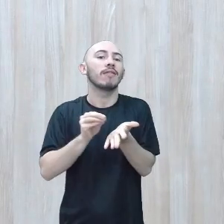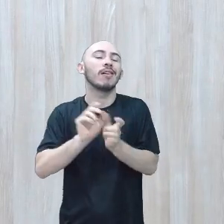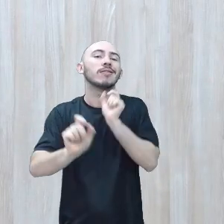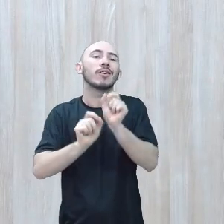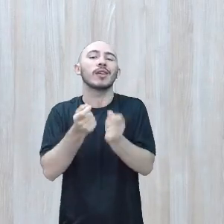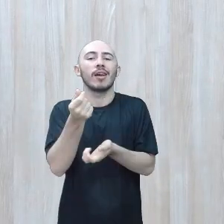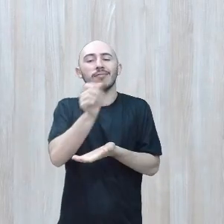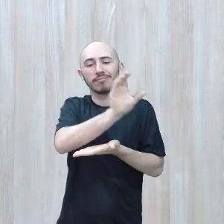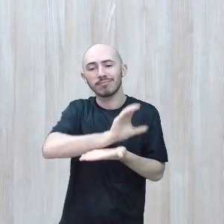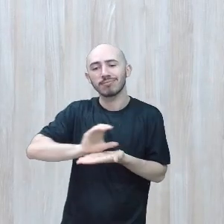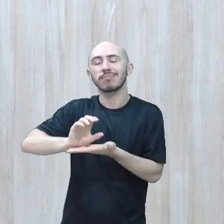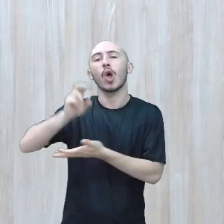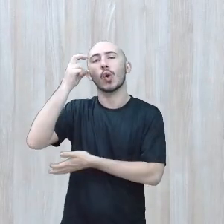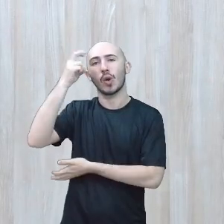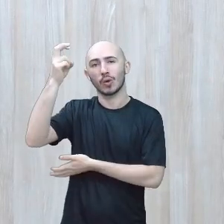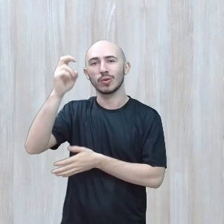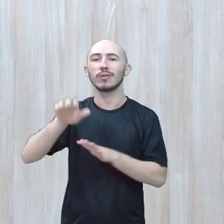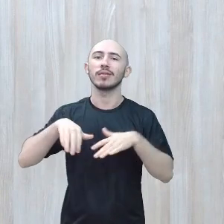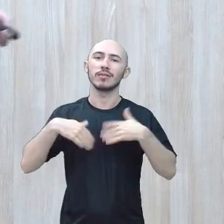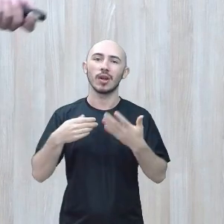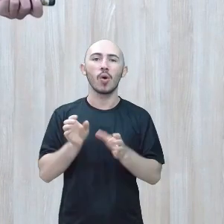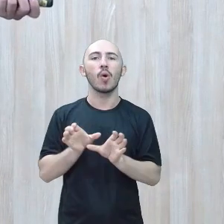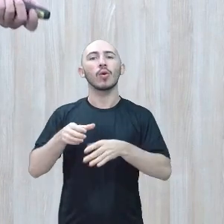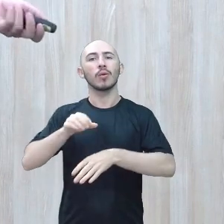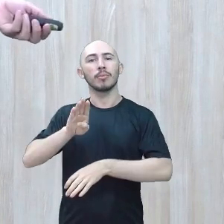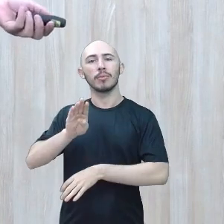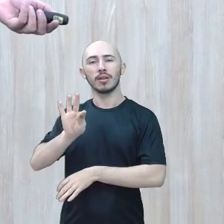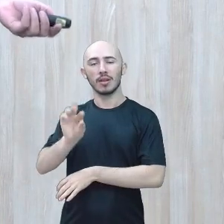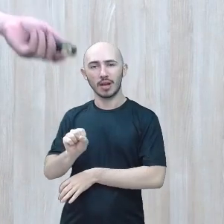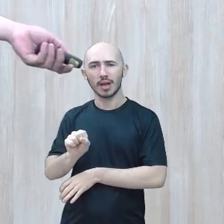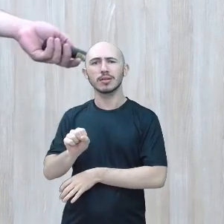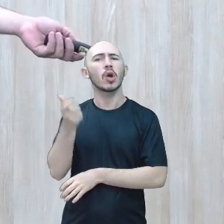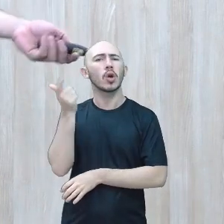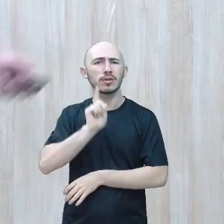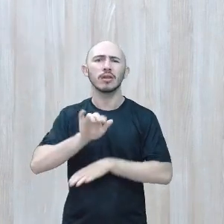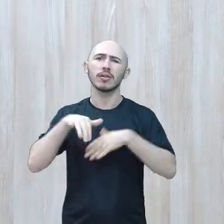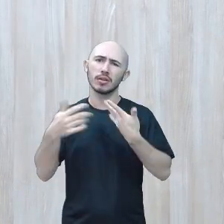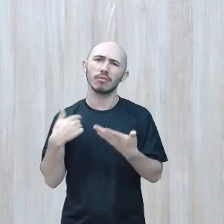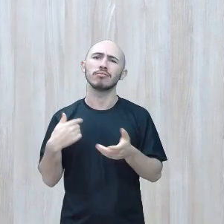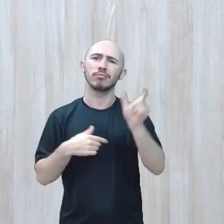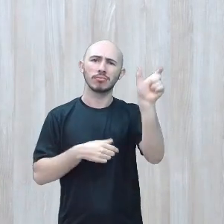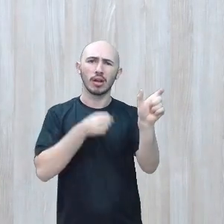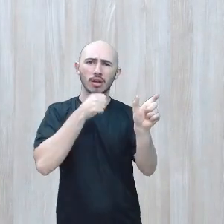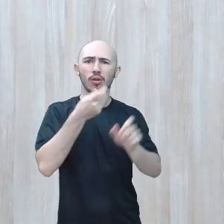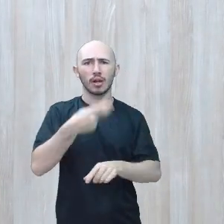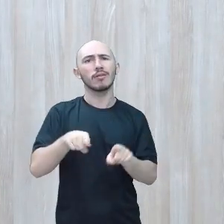Porque o BTS conseguiu, porque Kelvin Durant também não ia conseguir.